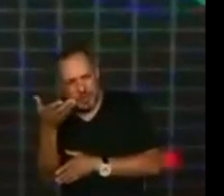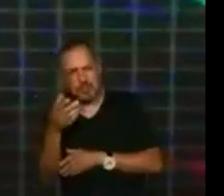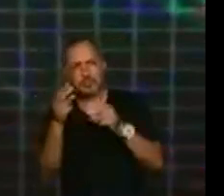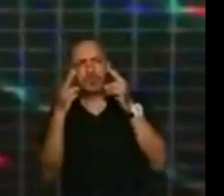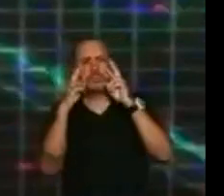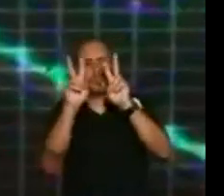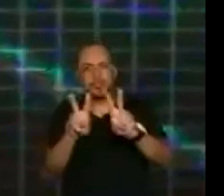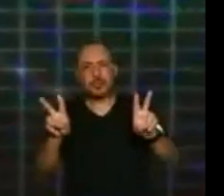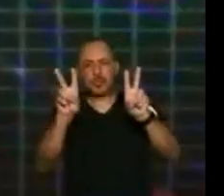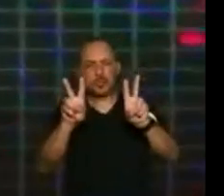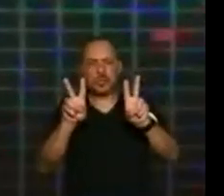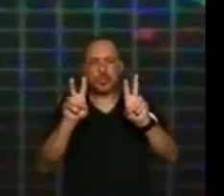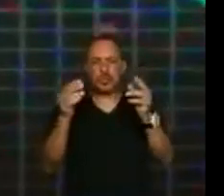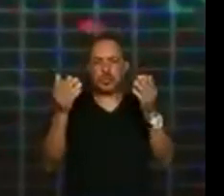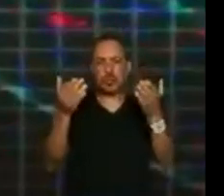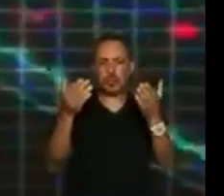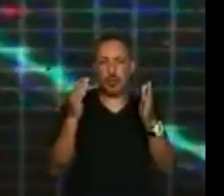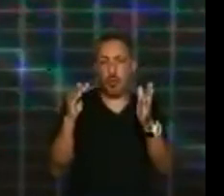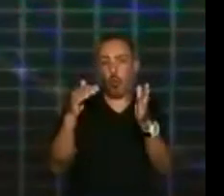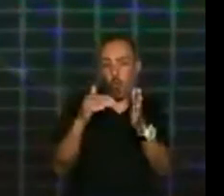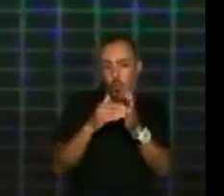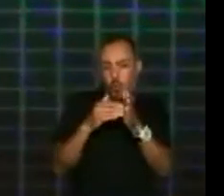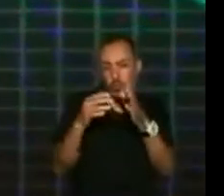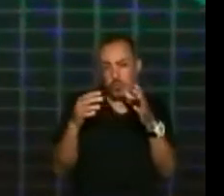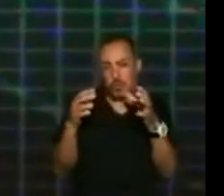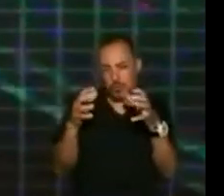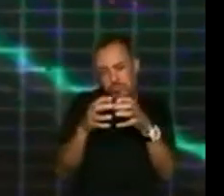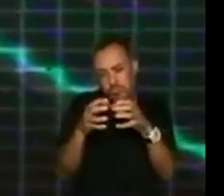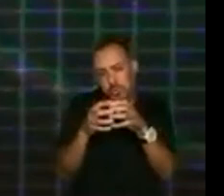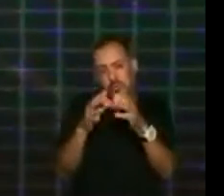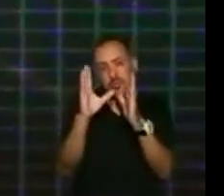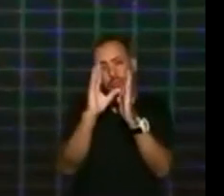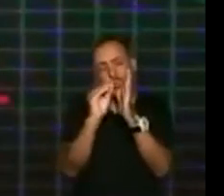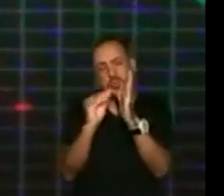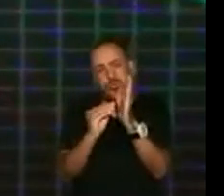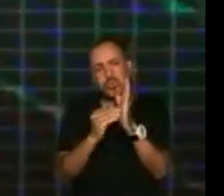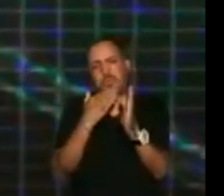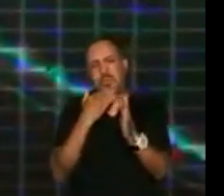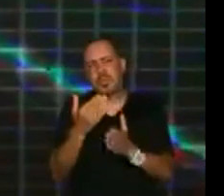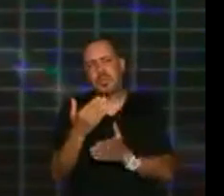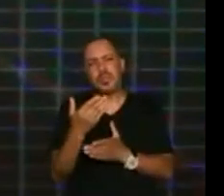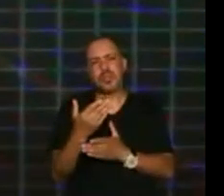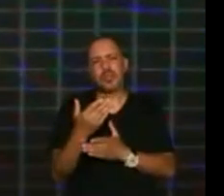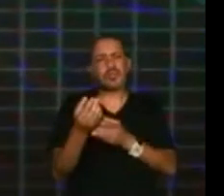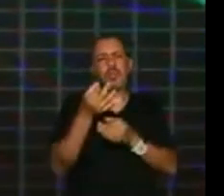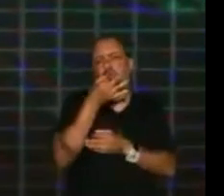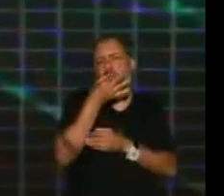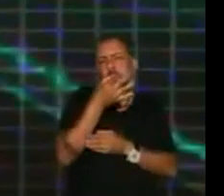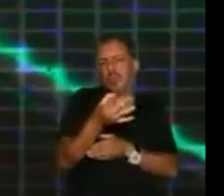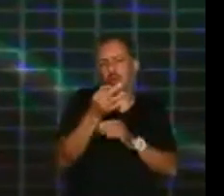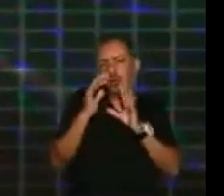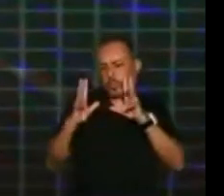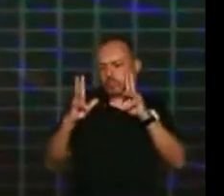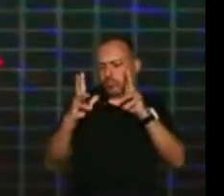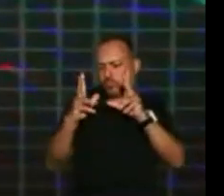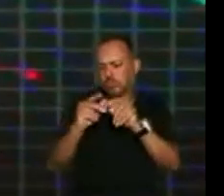já ir deixando, a gente está no nosso último bloco de conteúdo, né? Então, eu queria já pedir para você já ir deixando sua opinião sobre tudo que rolou